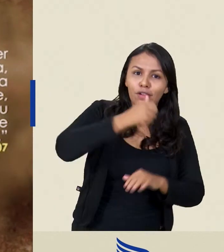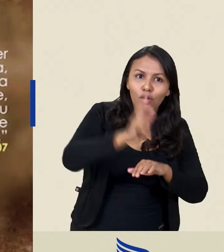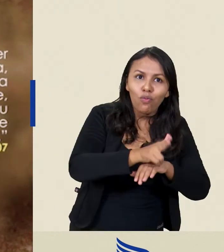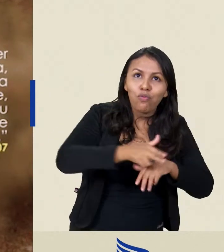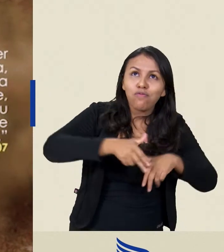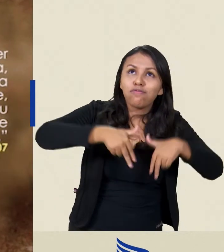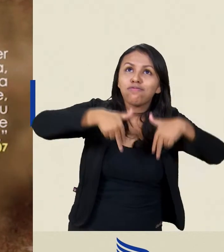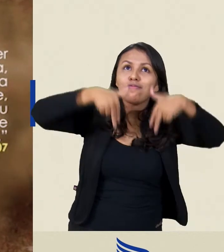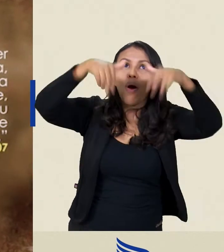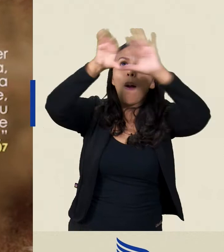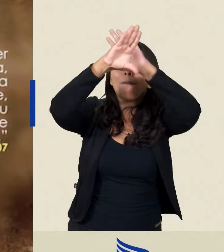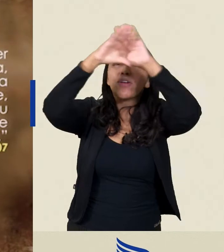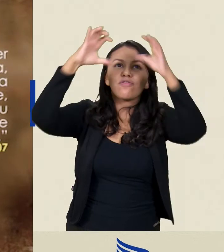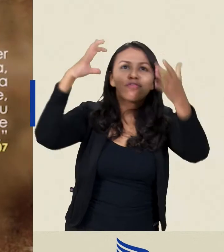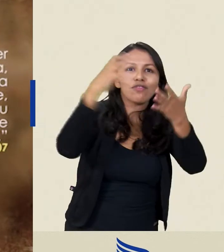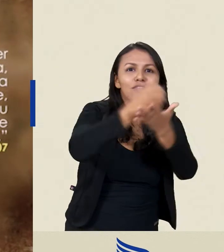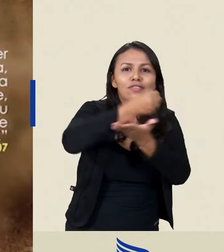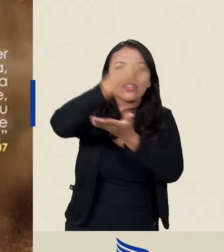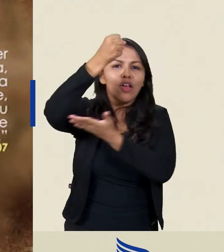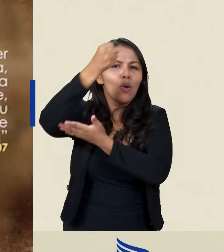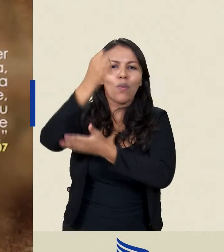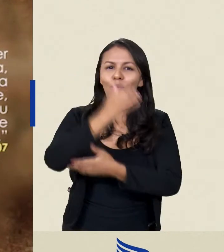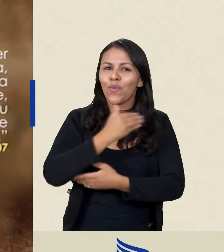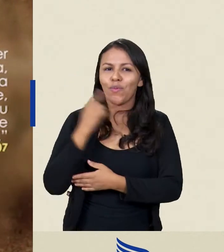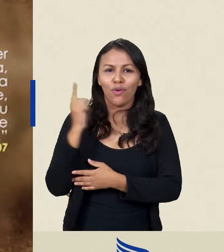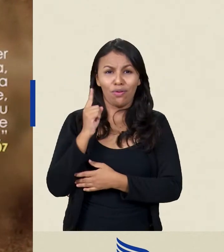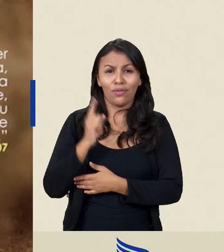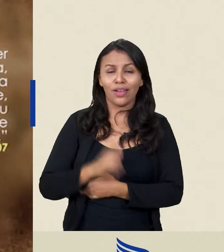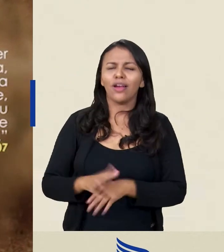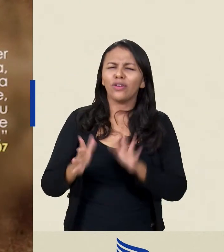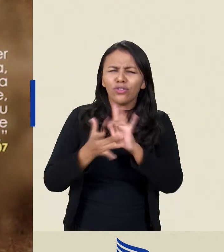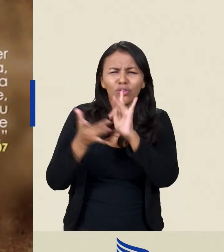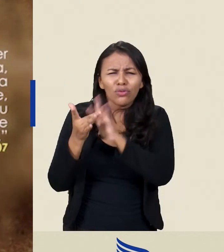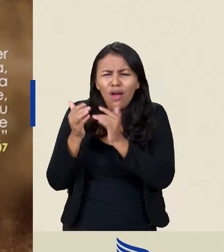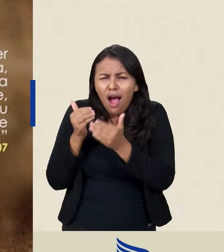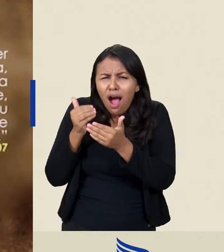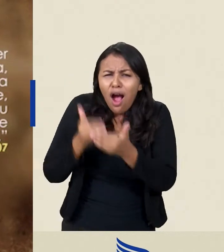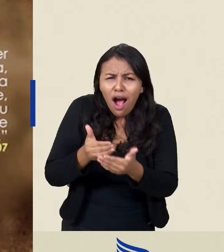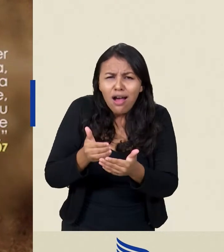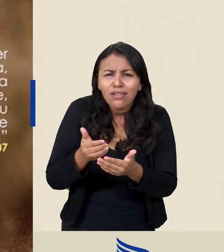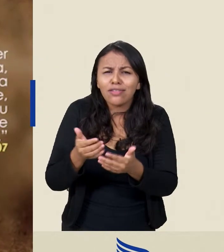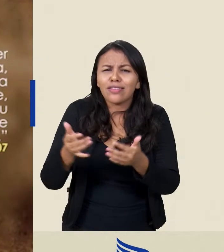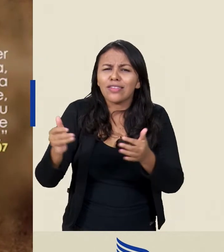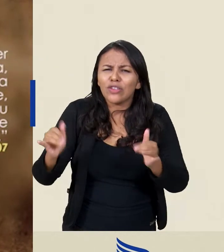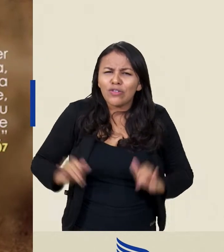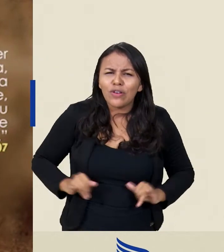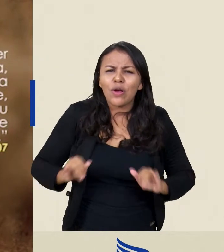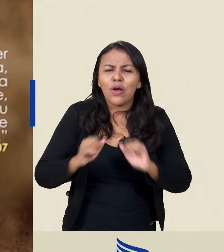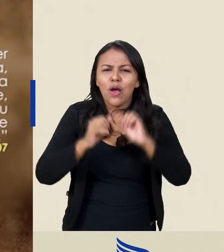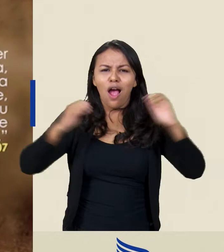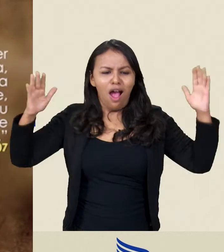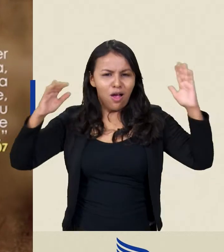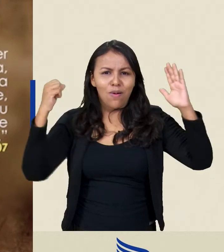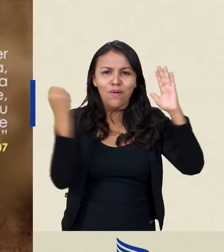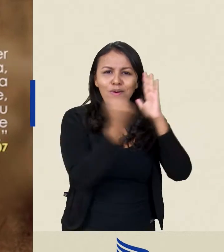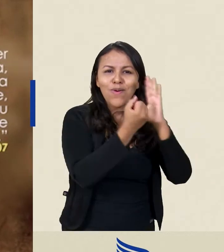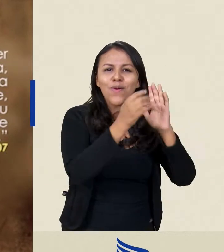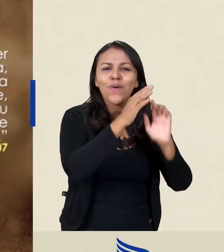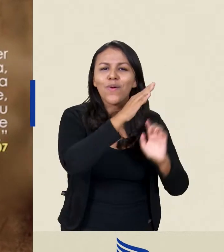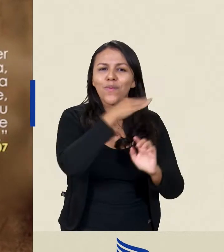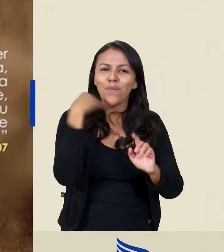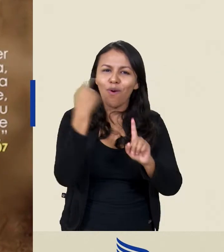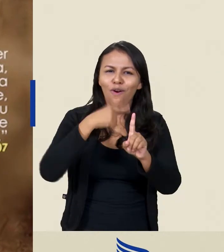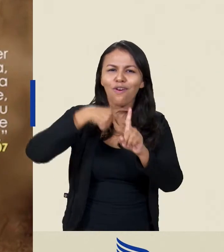Aquele que estava, ele próprio, prestes a morrer na cruz, retinha as chaves da morte, vencedor do